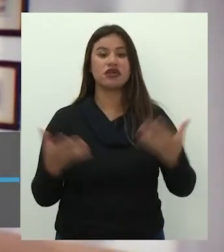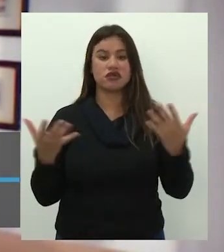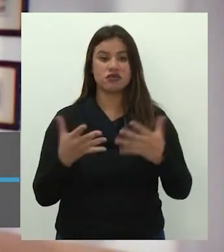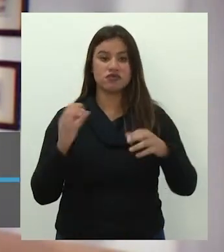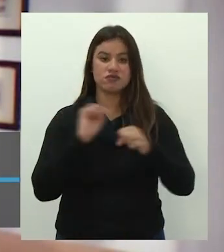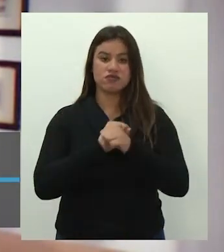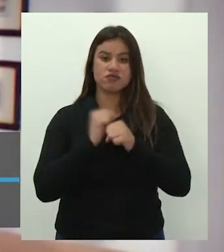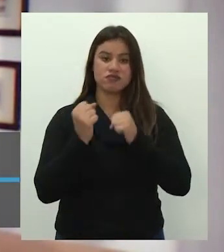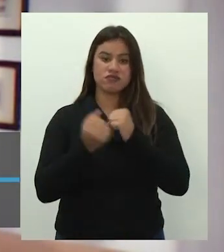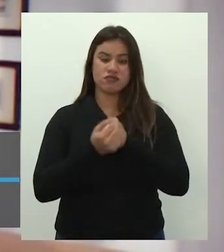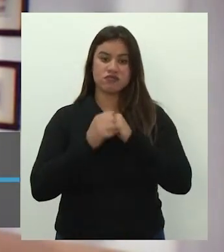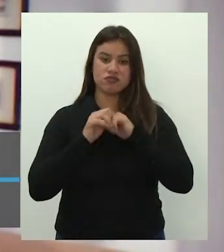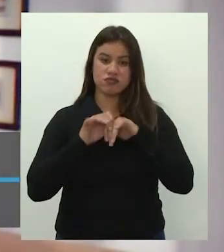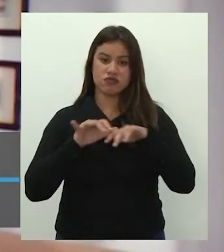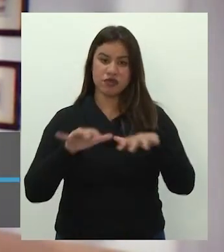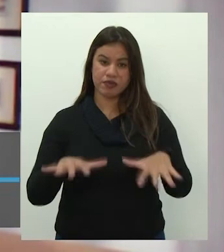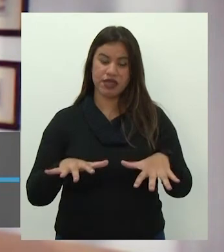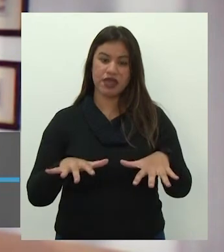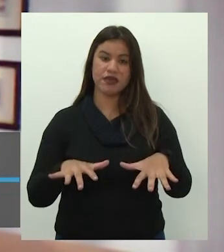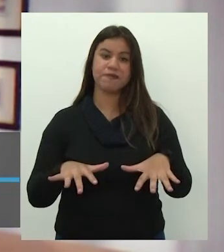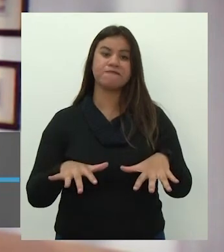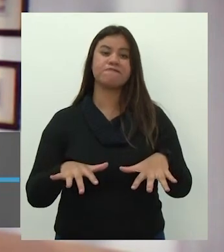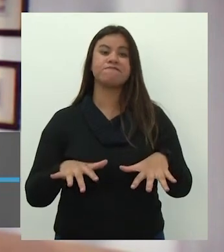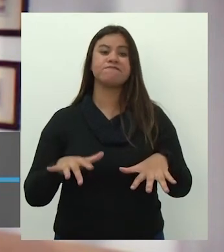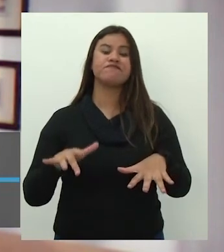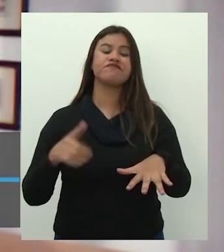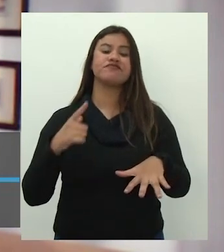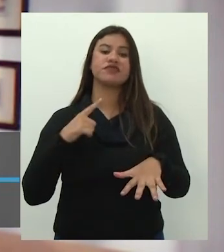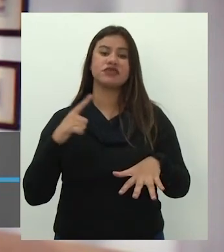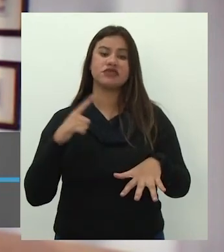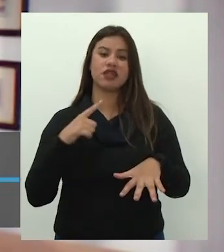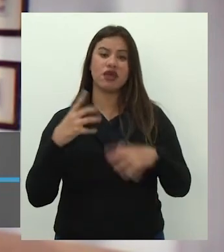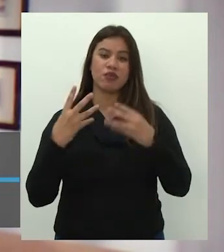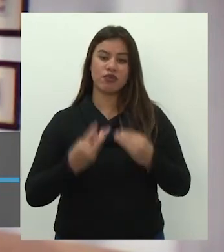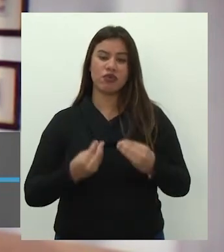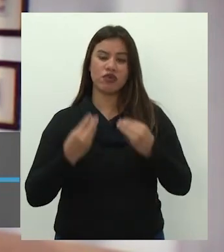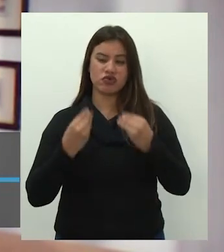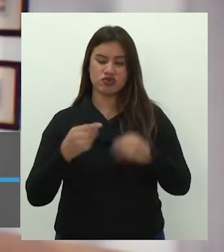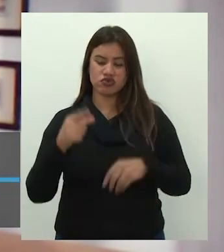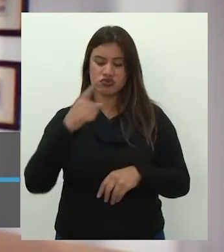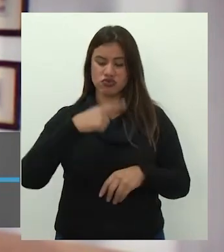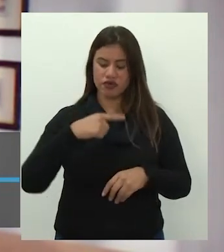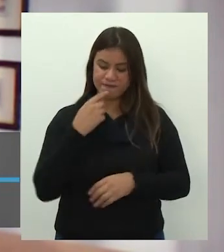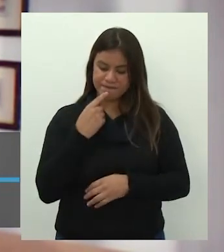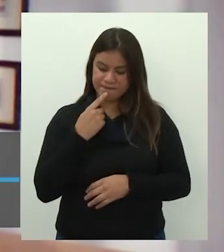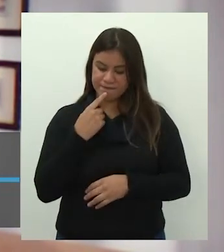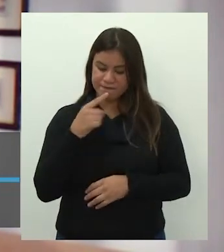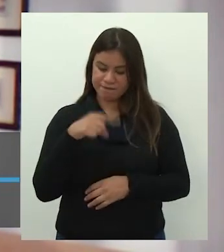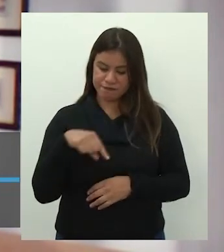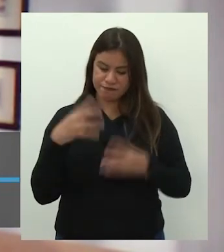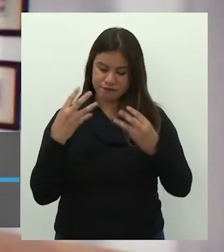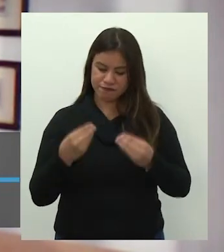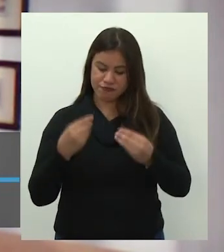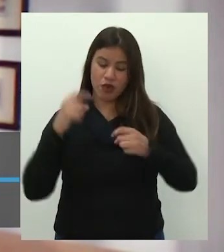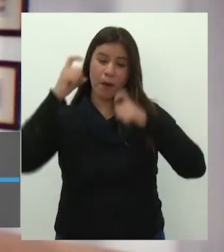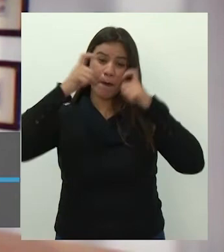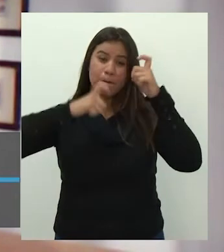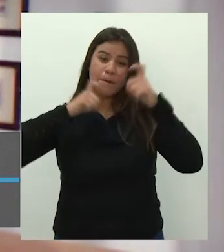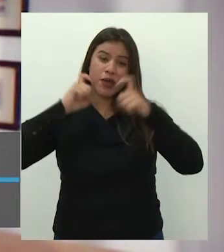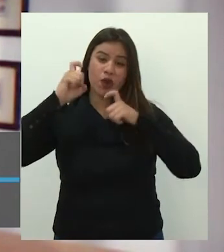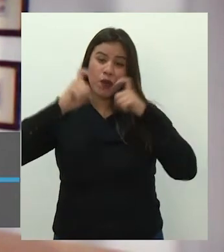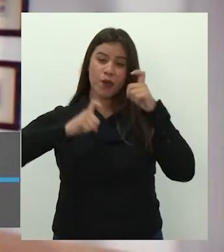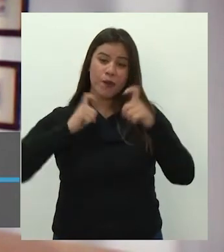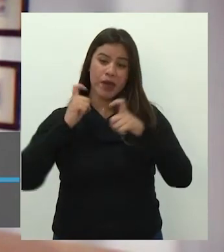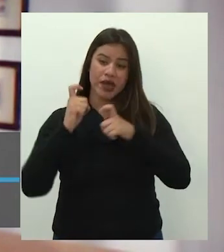pandemia, está sendo assim muito nós, né, que lidamos com isso, estamos muito